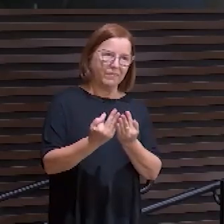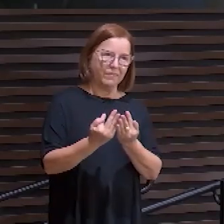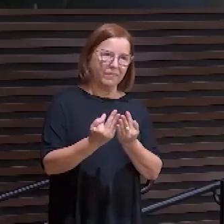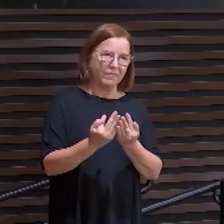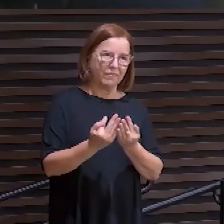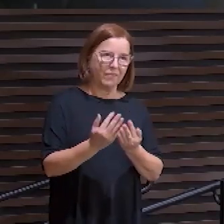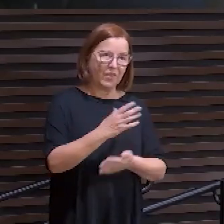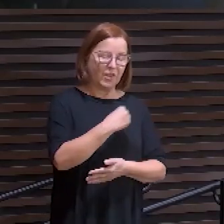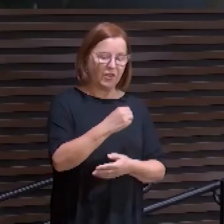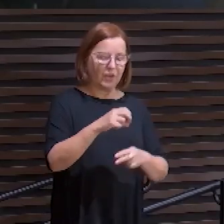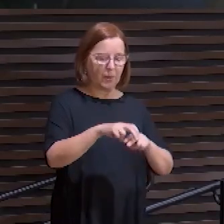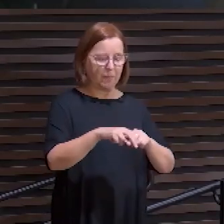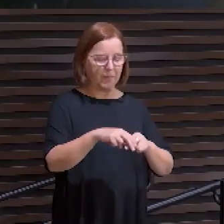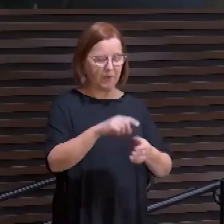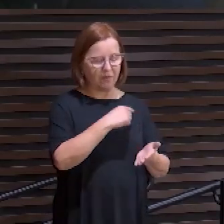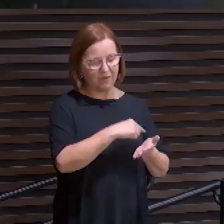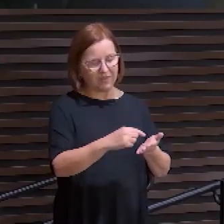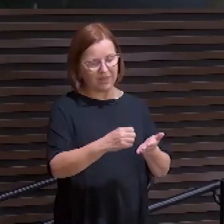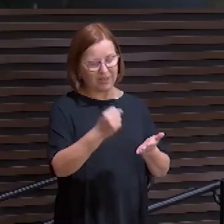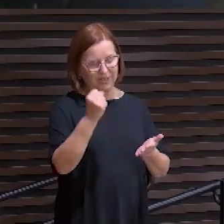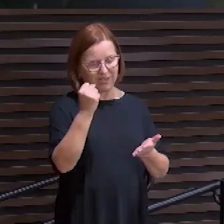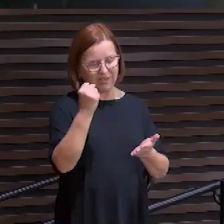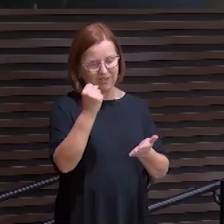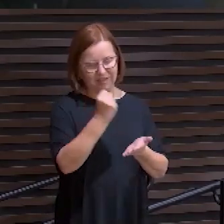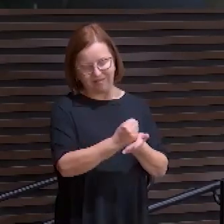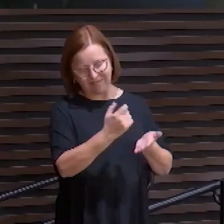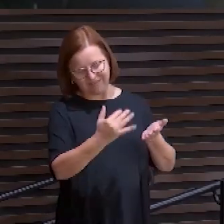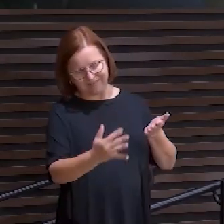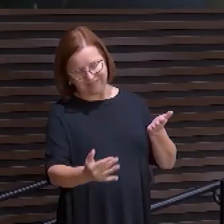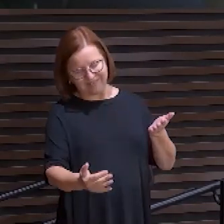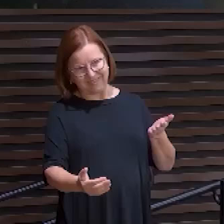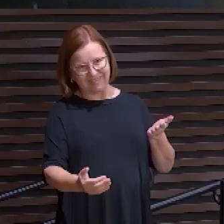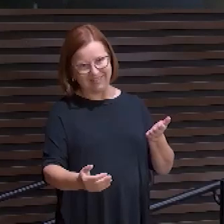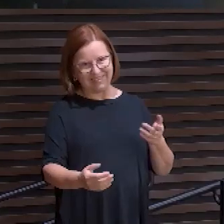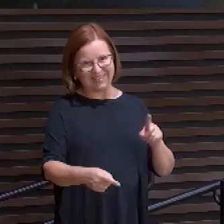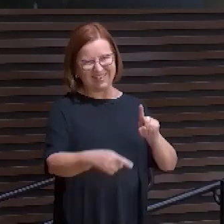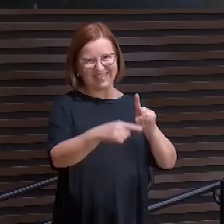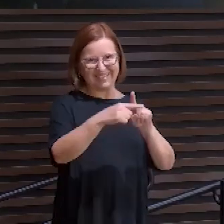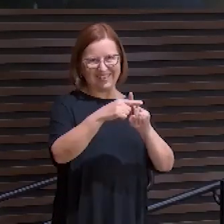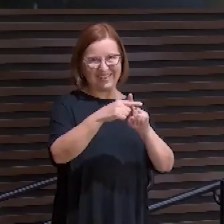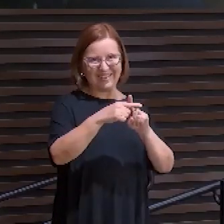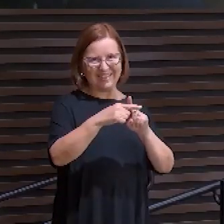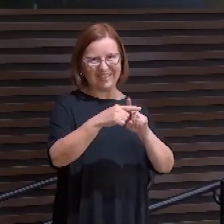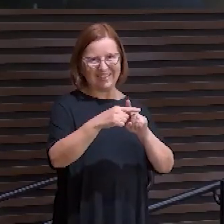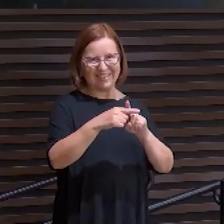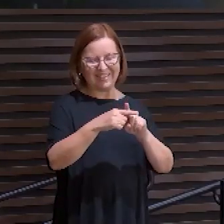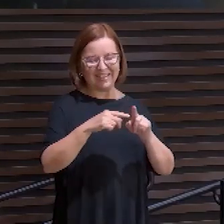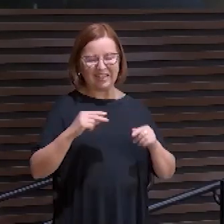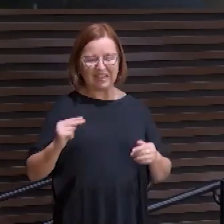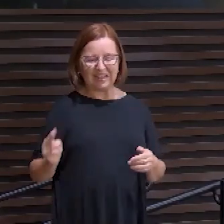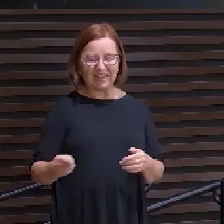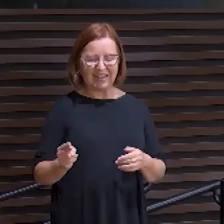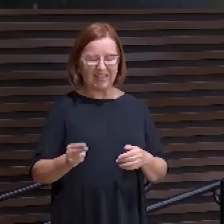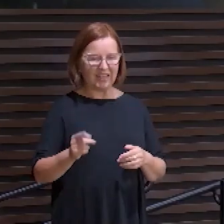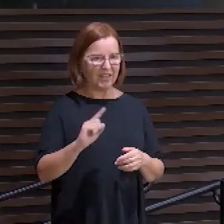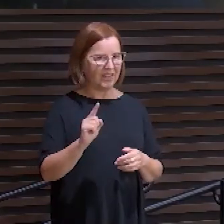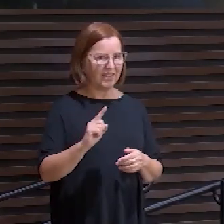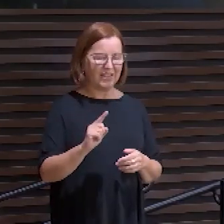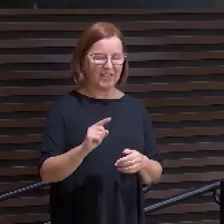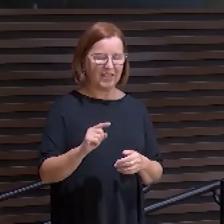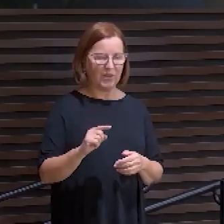gerada pelo sangue de Cristo crucificado é muito mais duradoura do que aquela constituída pelas